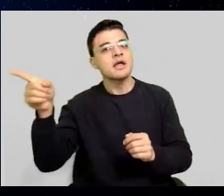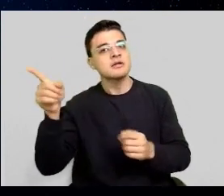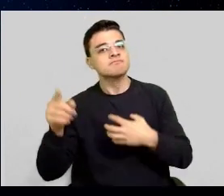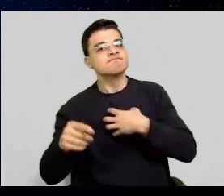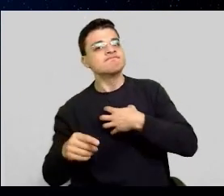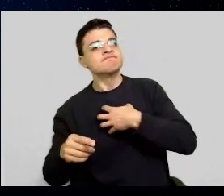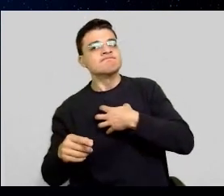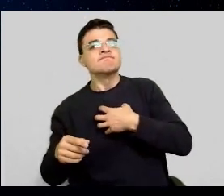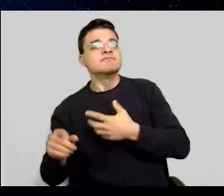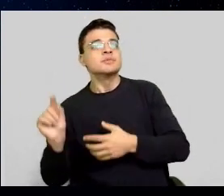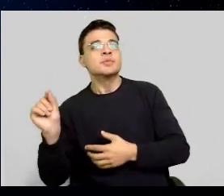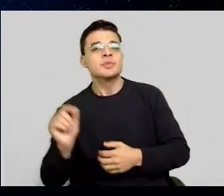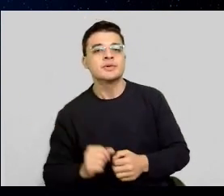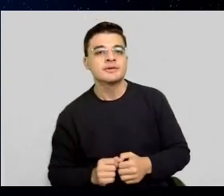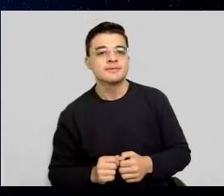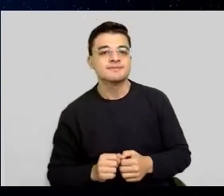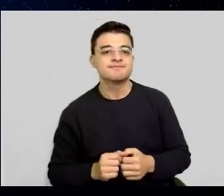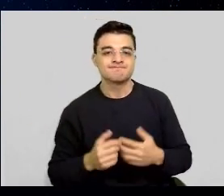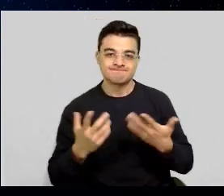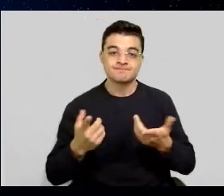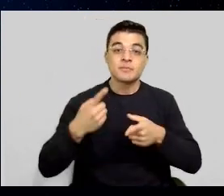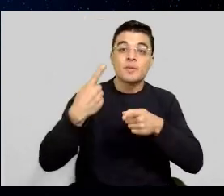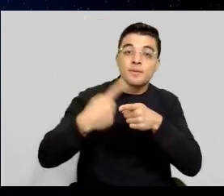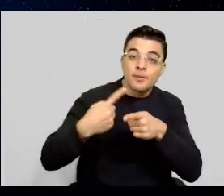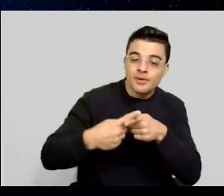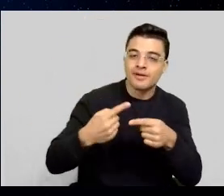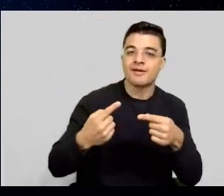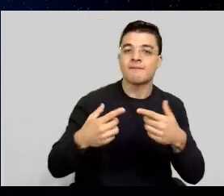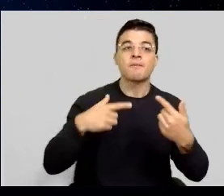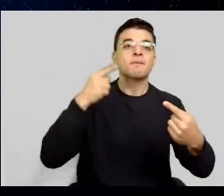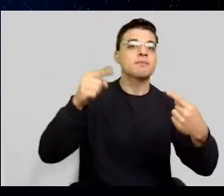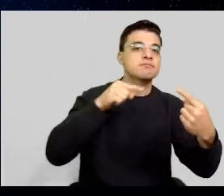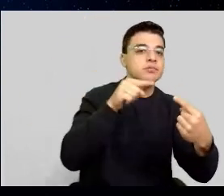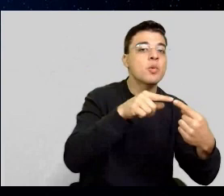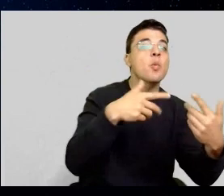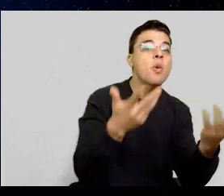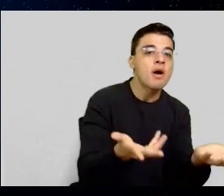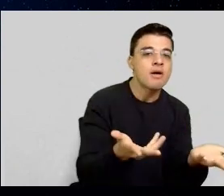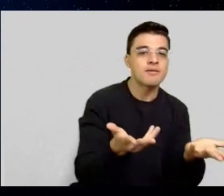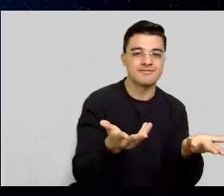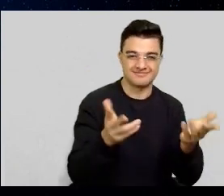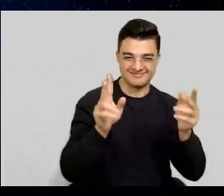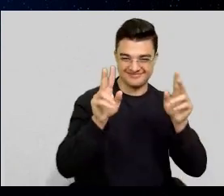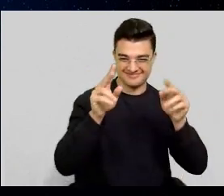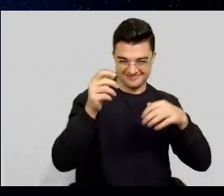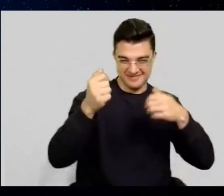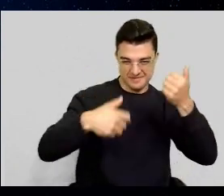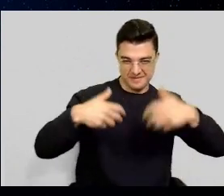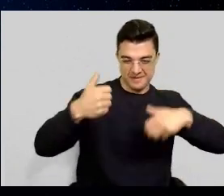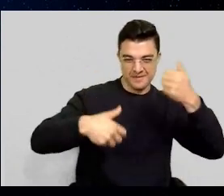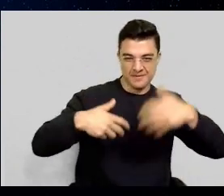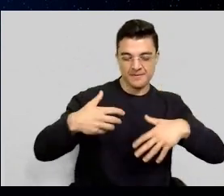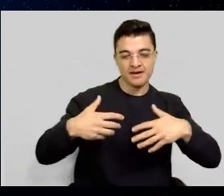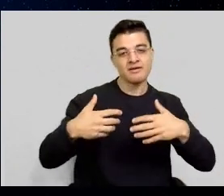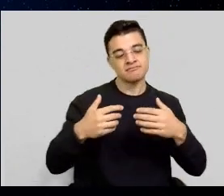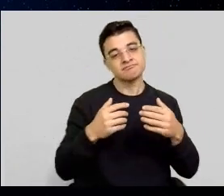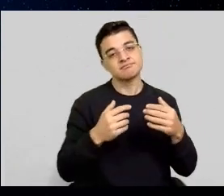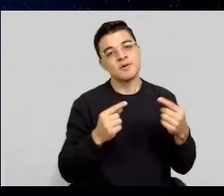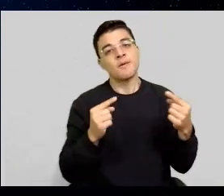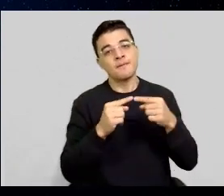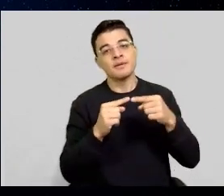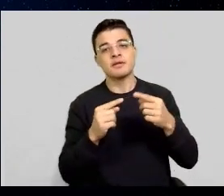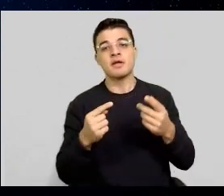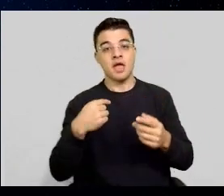nós falamos sobre porquê e sobre o propósito, ele está muito atrelado a, se eu tenho um propósito individual, que eu consigo